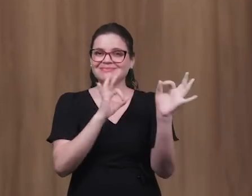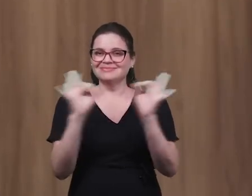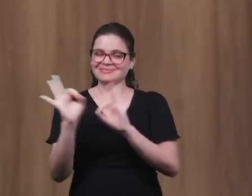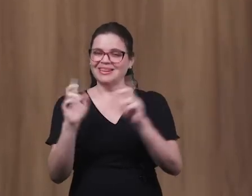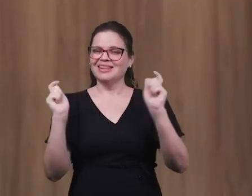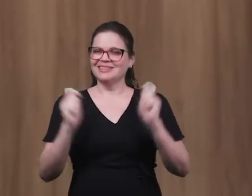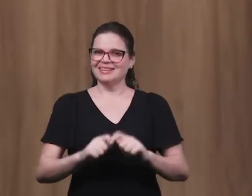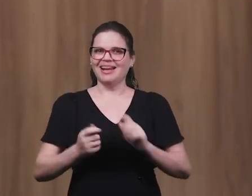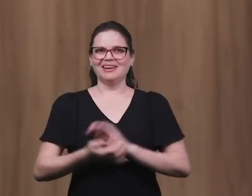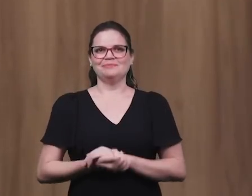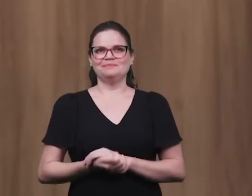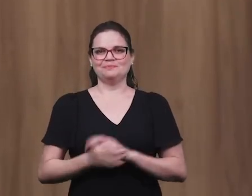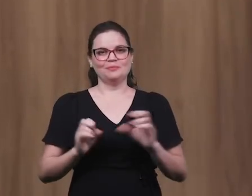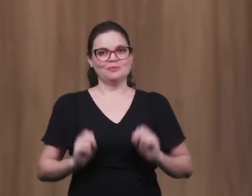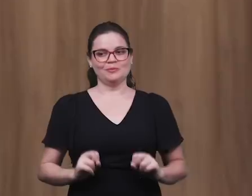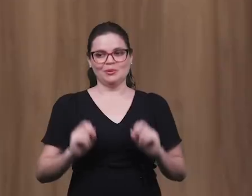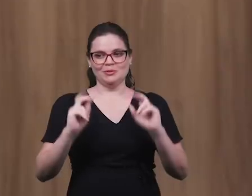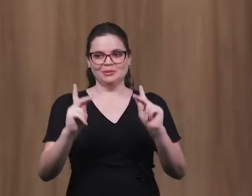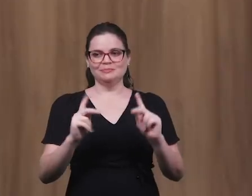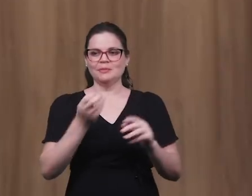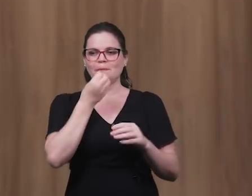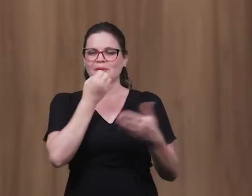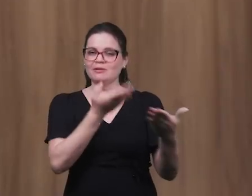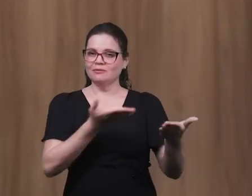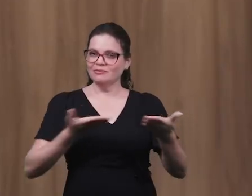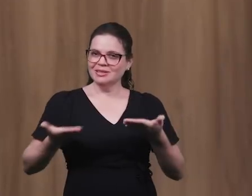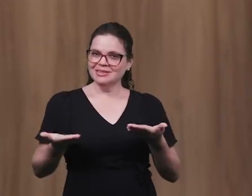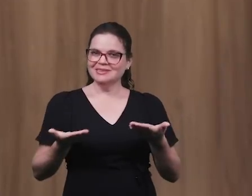iremos exibir no nosso programa. Sejam todos